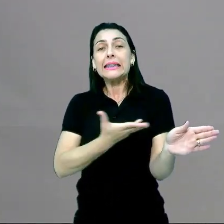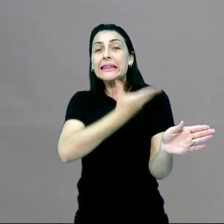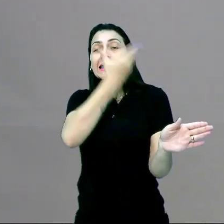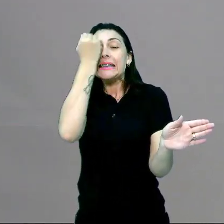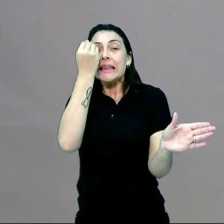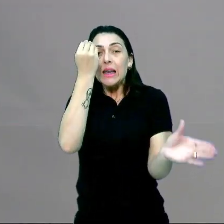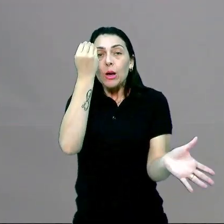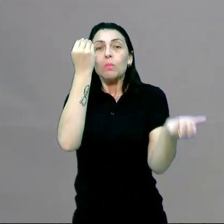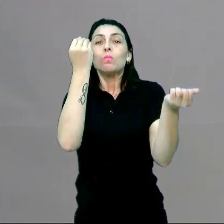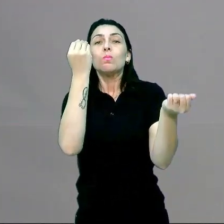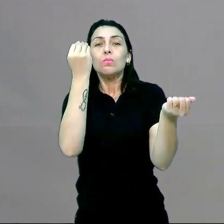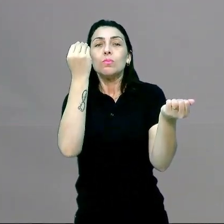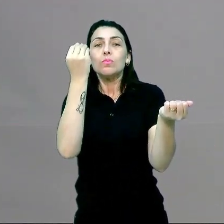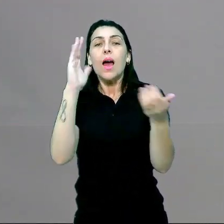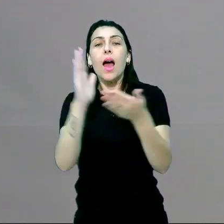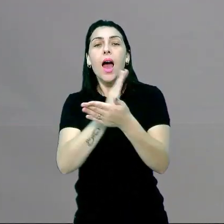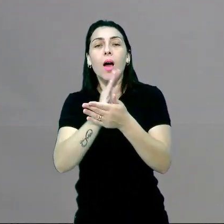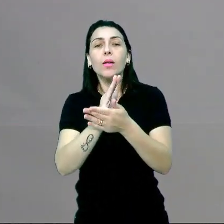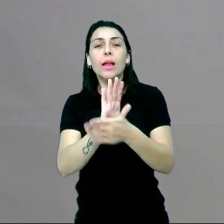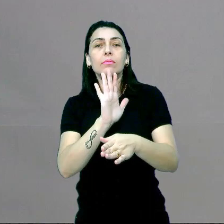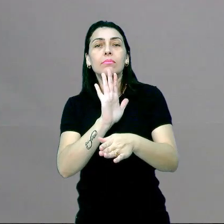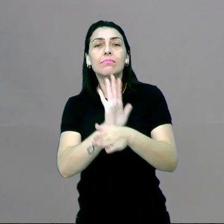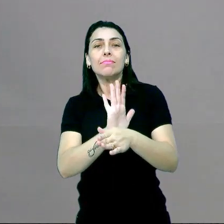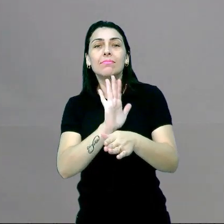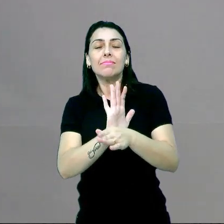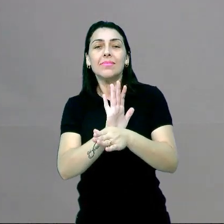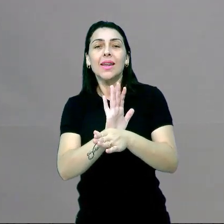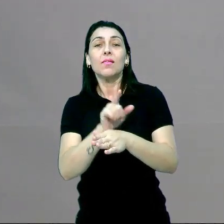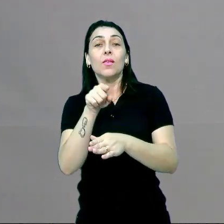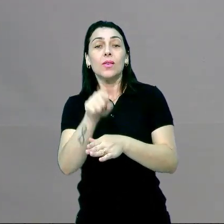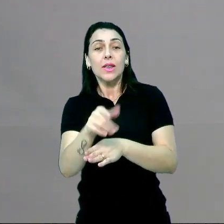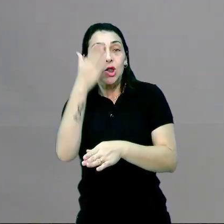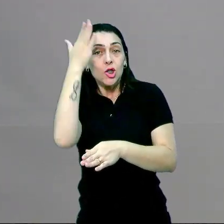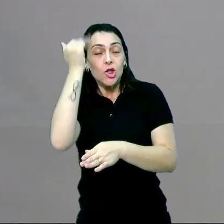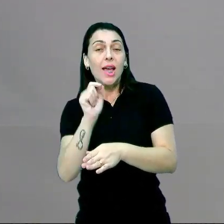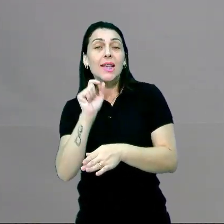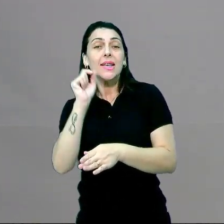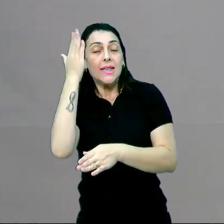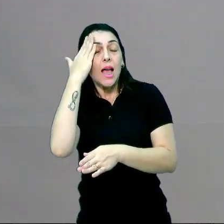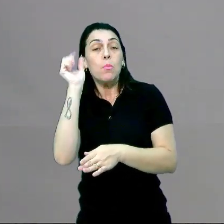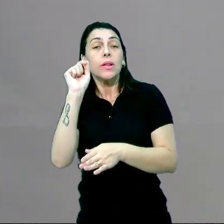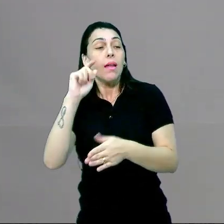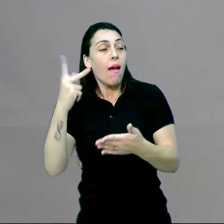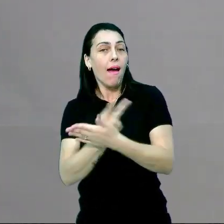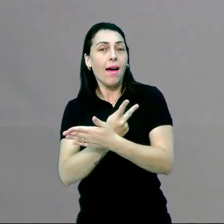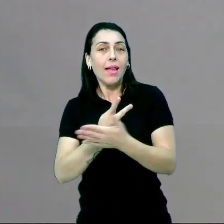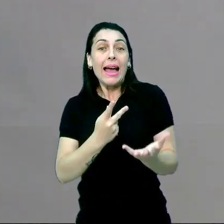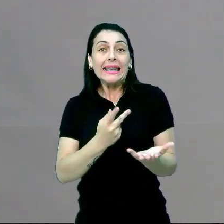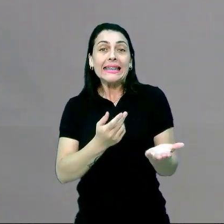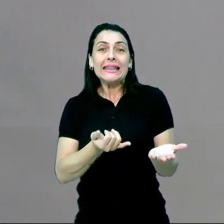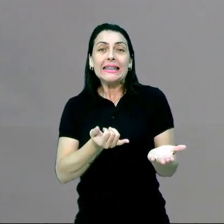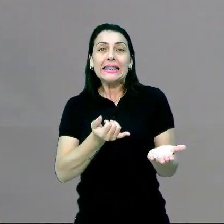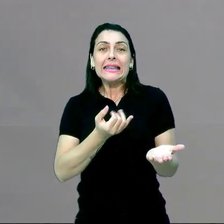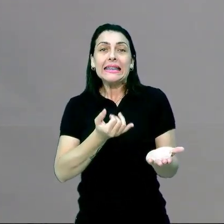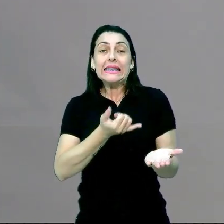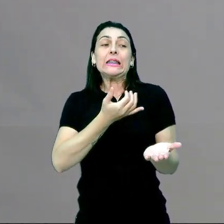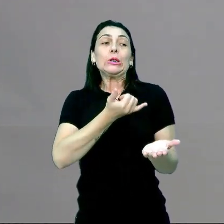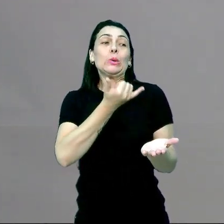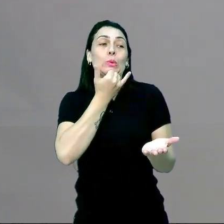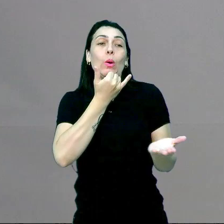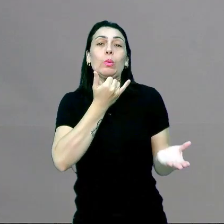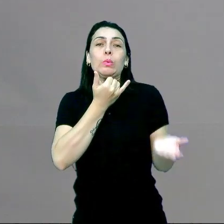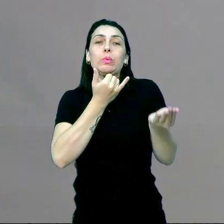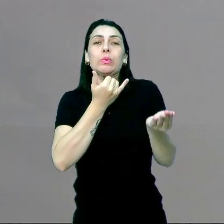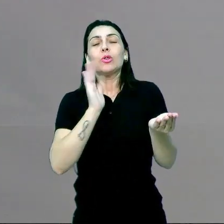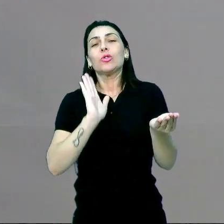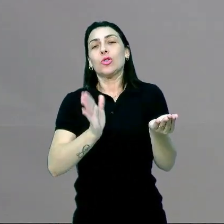esqueceu de desligar o pisca. E alguém passa e dá 2 toques na buzina. Você já sabe que tem alguma coisa errada. Você olha no painel e aí você